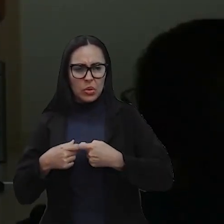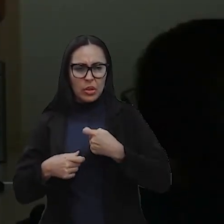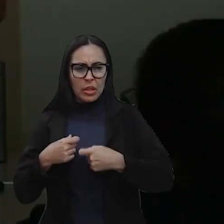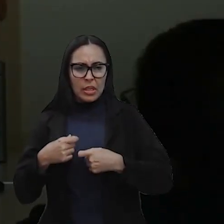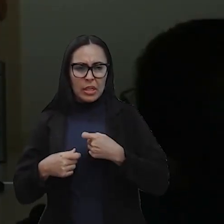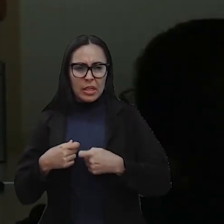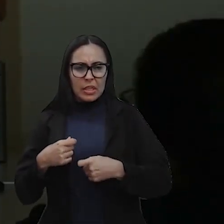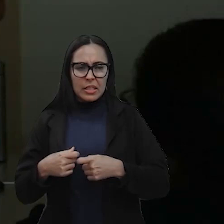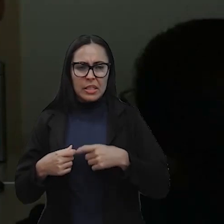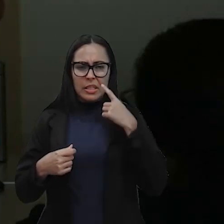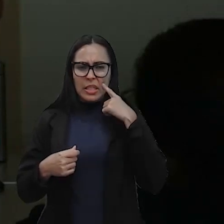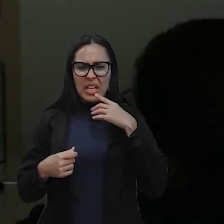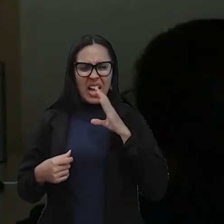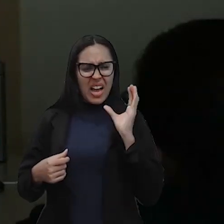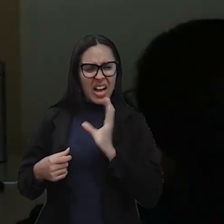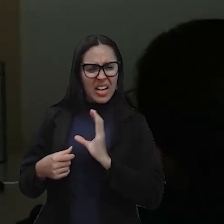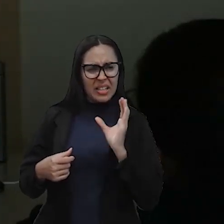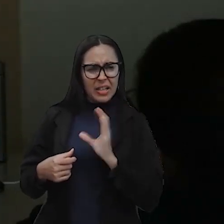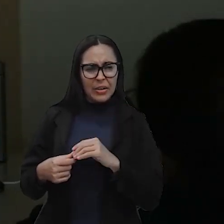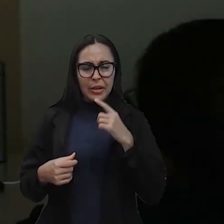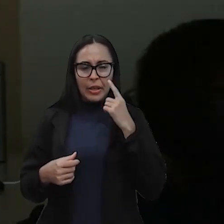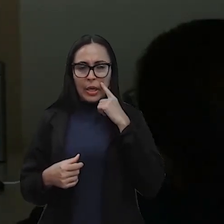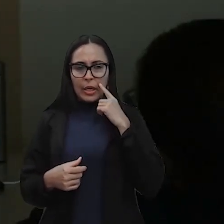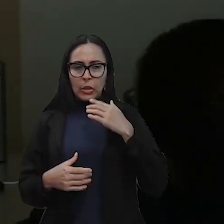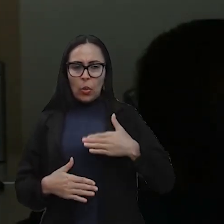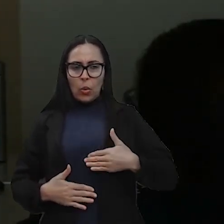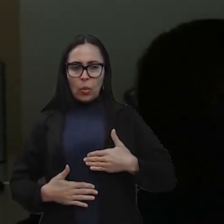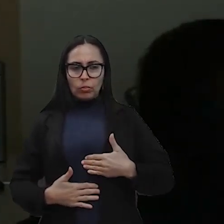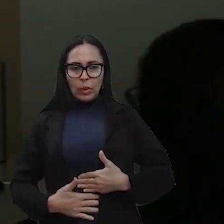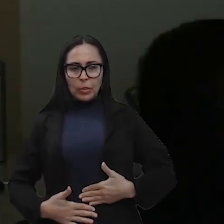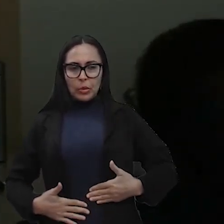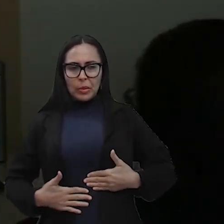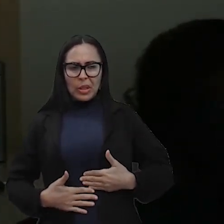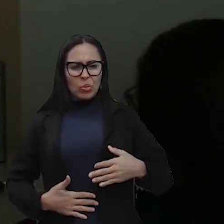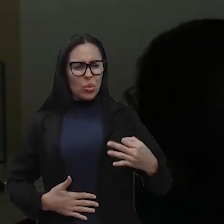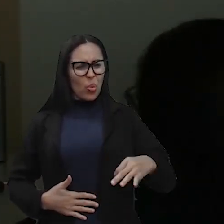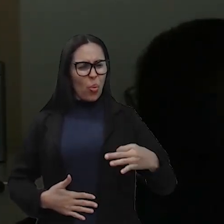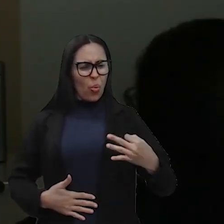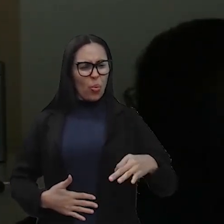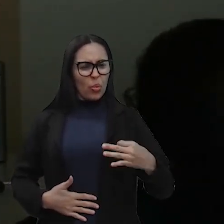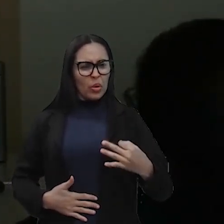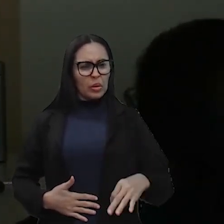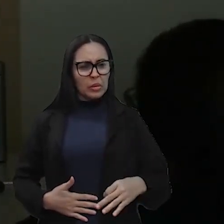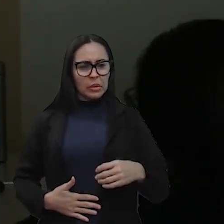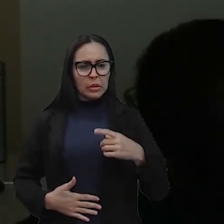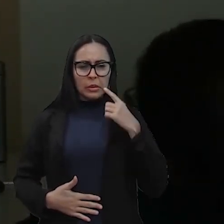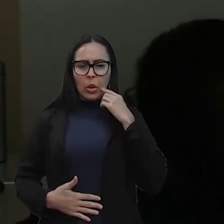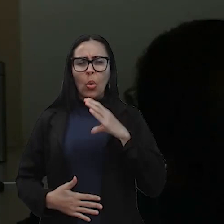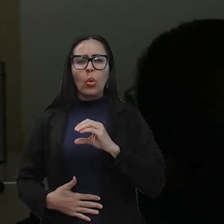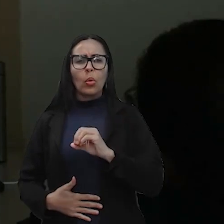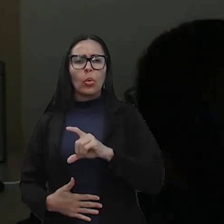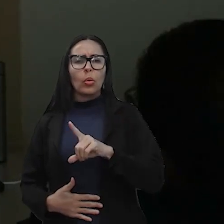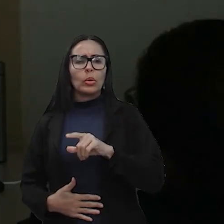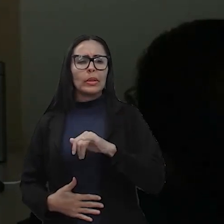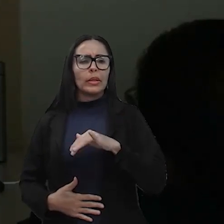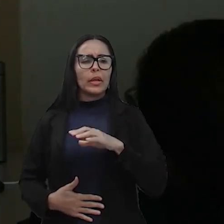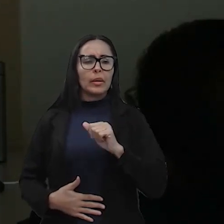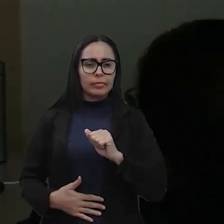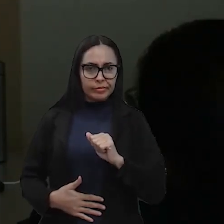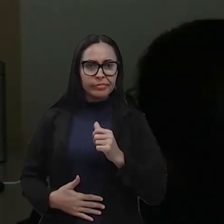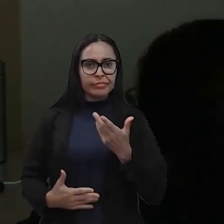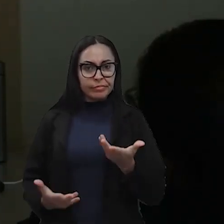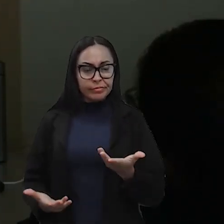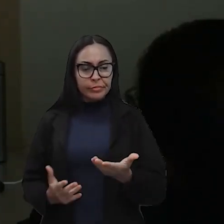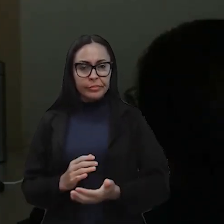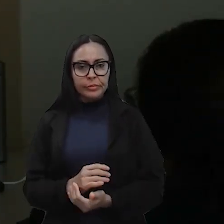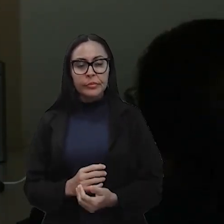Dores abdominais. Dores abdominais. Por quê? Eu estou sentindo muita cólica, como se fosse menstruar e não estou menstruando. Por que não é comum?